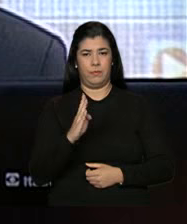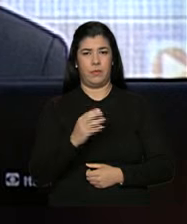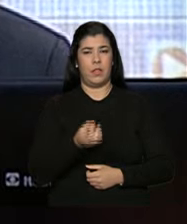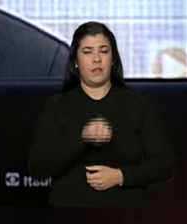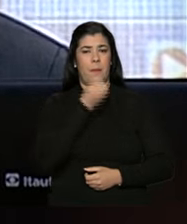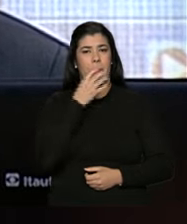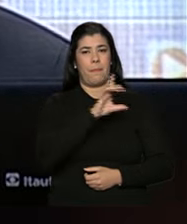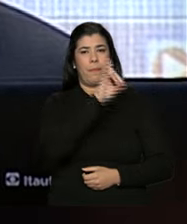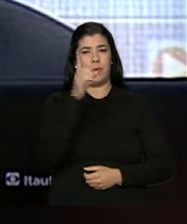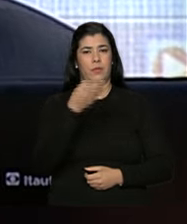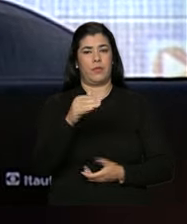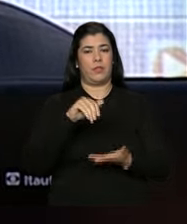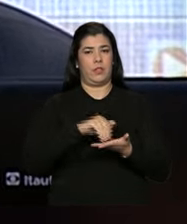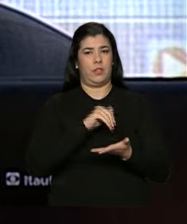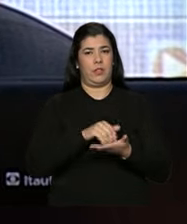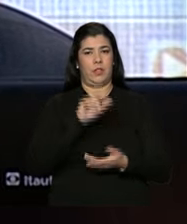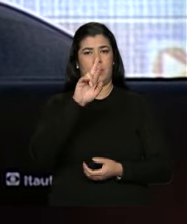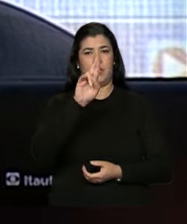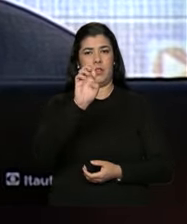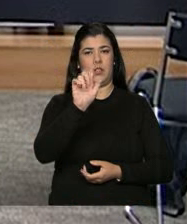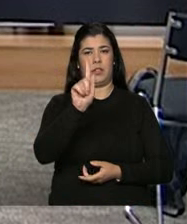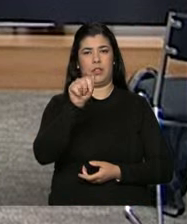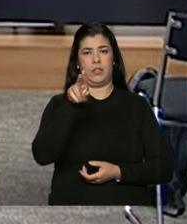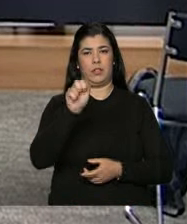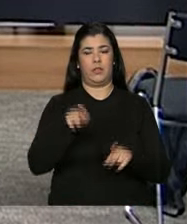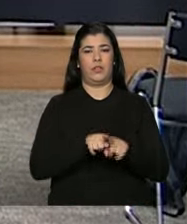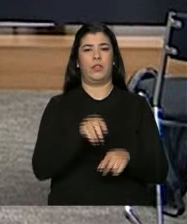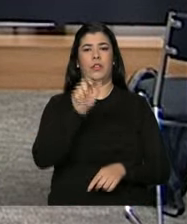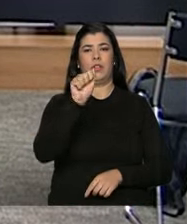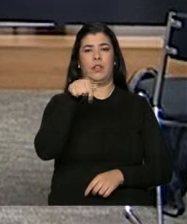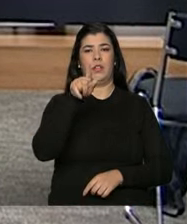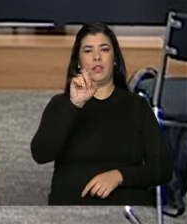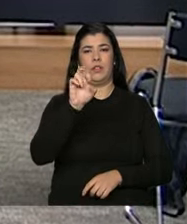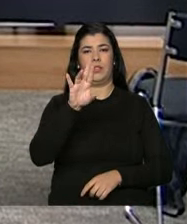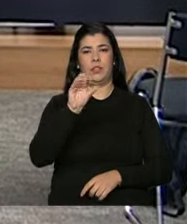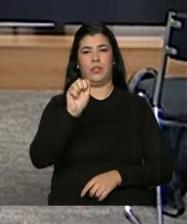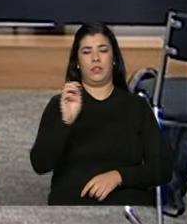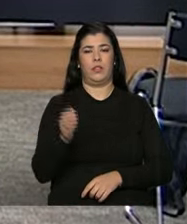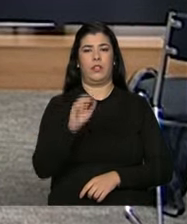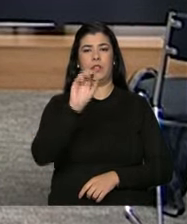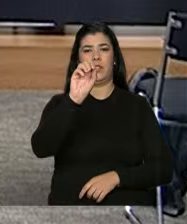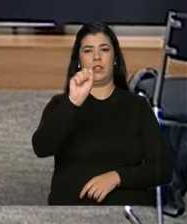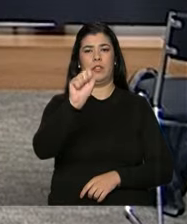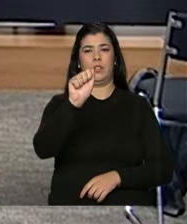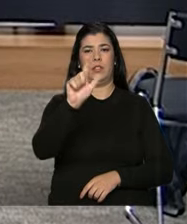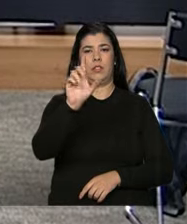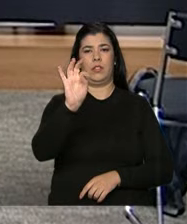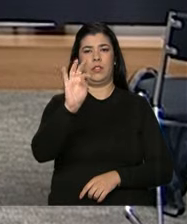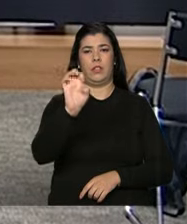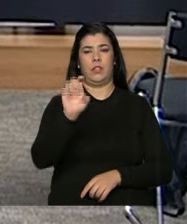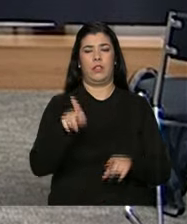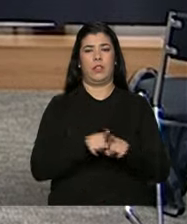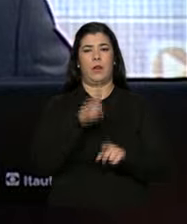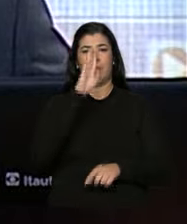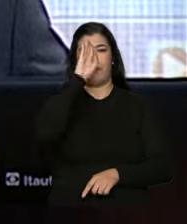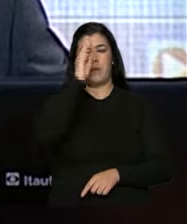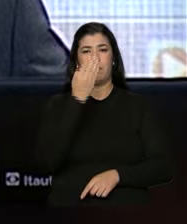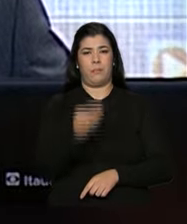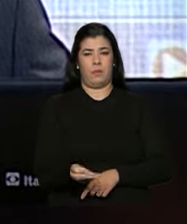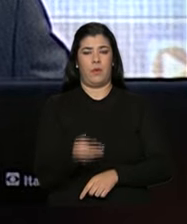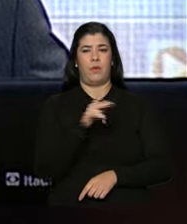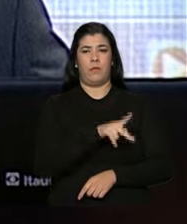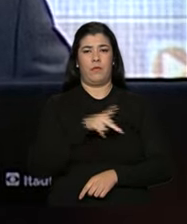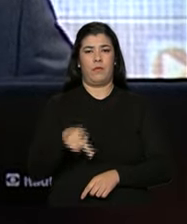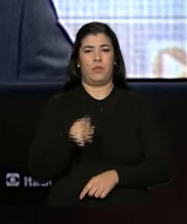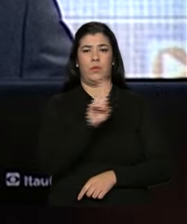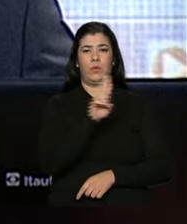secretária Regina Mick, Angélica, Gabriel, Salete, Marlova e principalmente ao professor